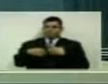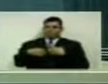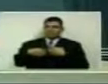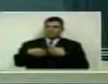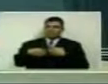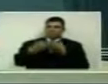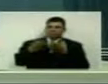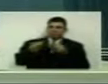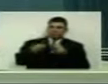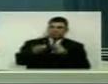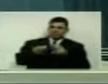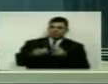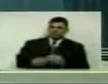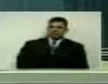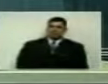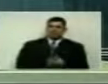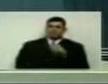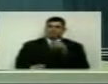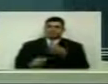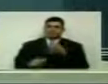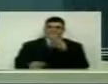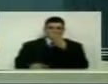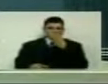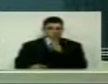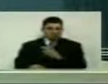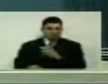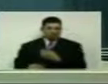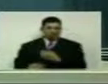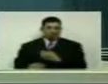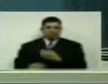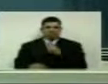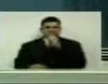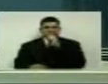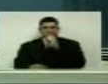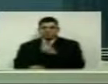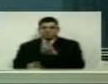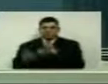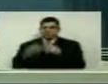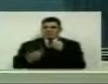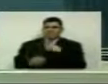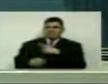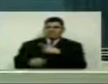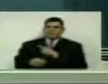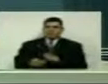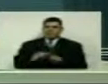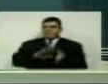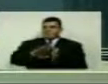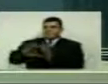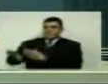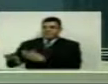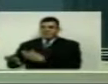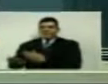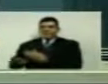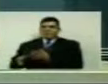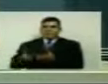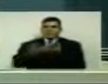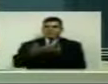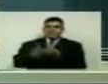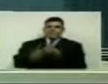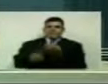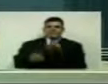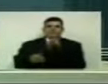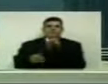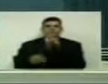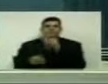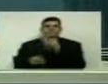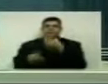incomodamos tanto com o descrédito e com a chincalhe com que nós somos jogados na boca